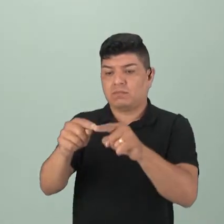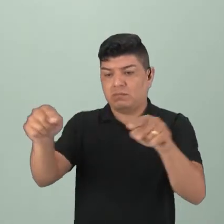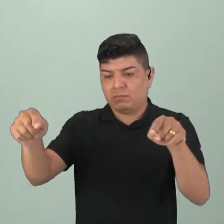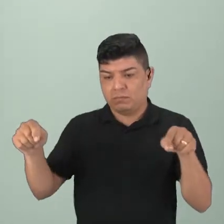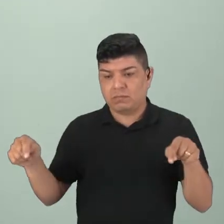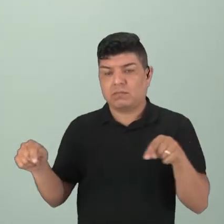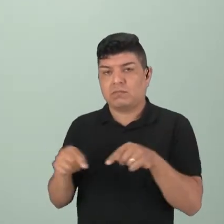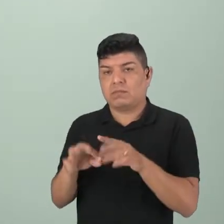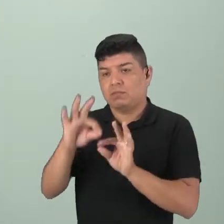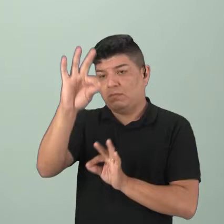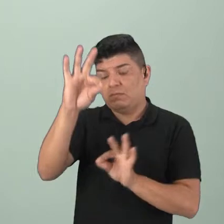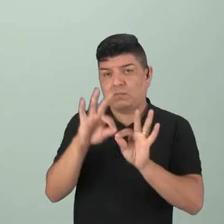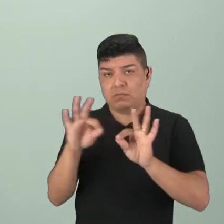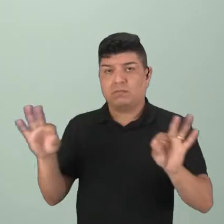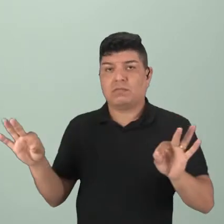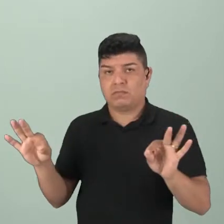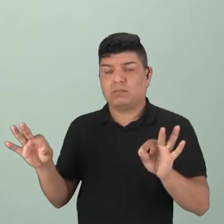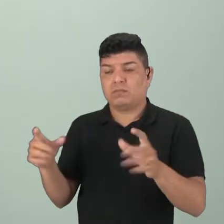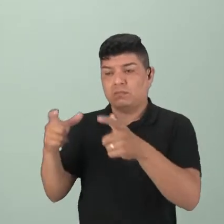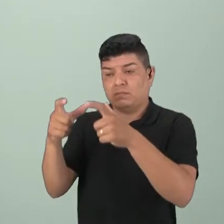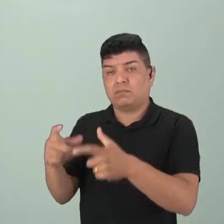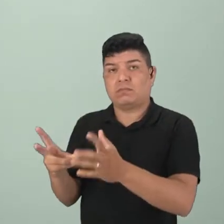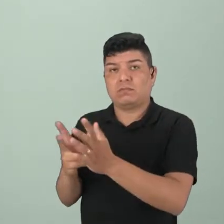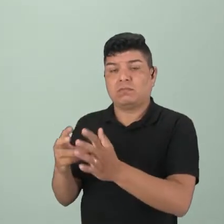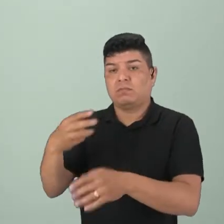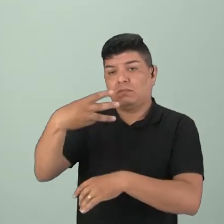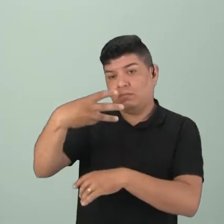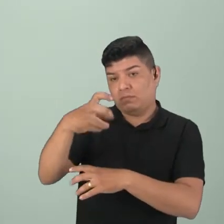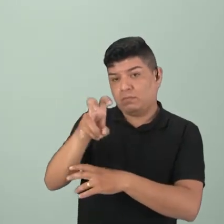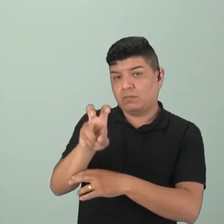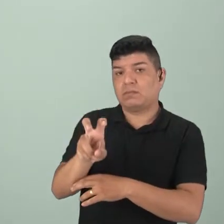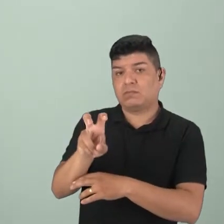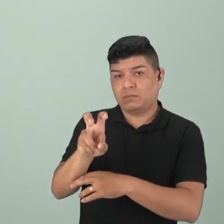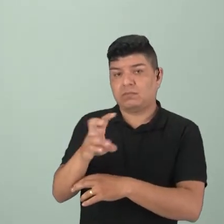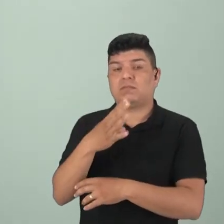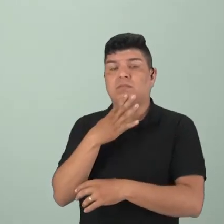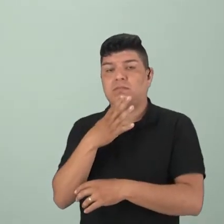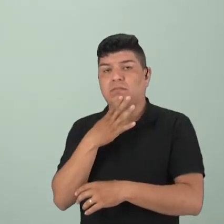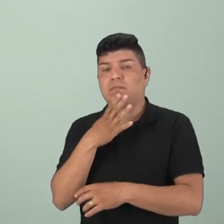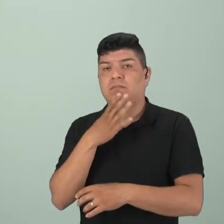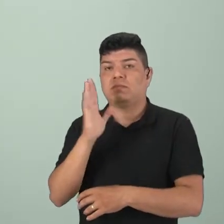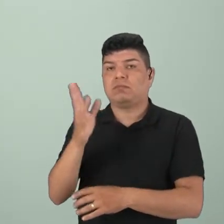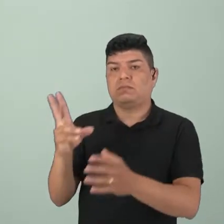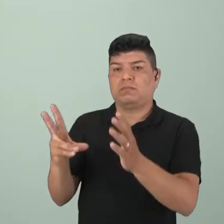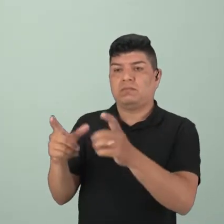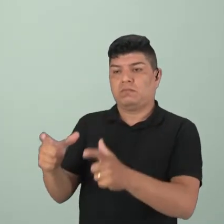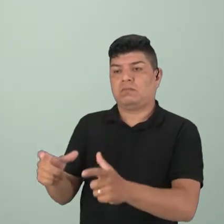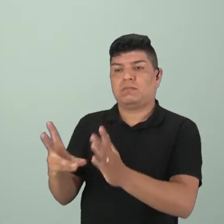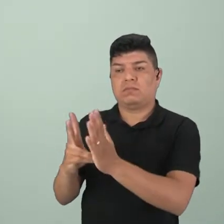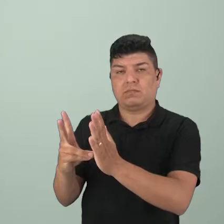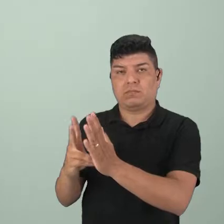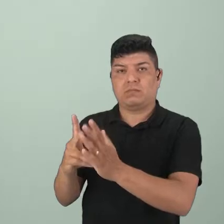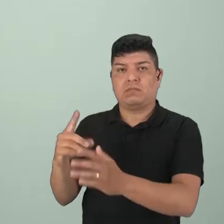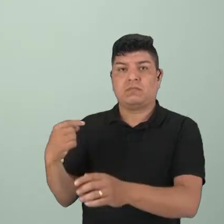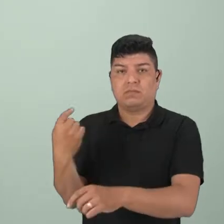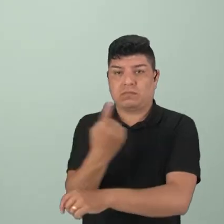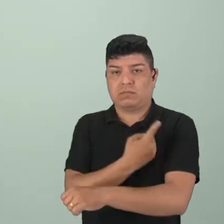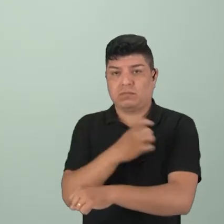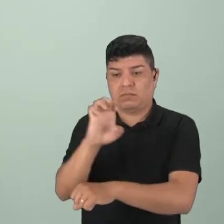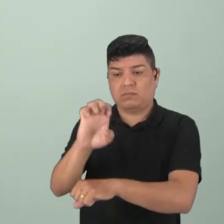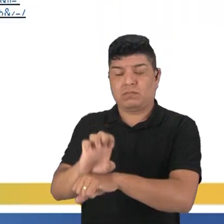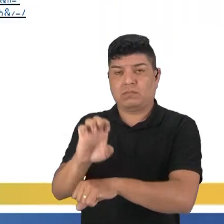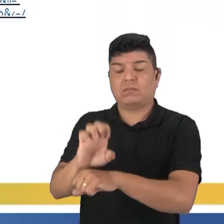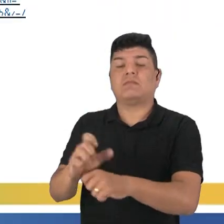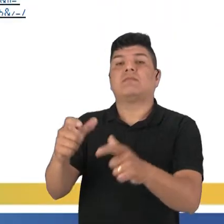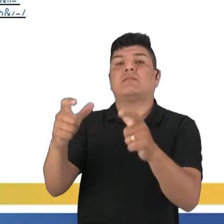terras indígenas. E aí são 35 terras indígenas reconhecidas, E aí nosso estado, elas